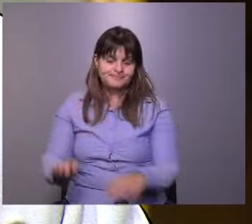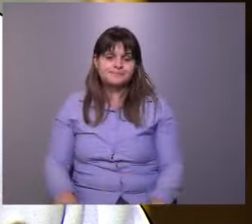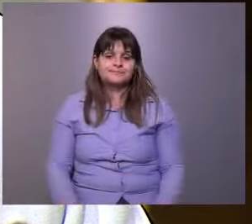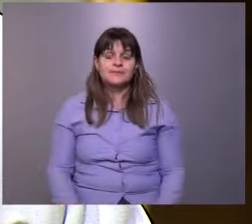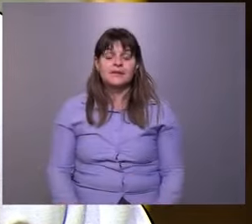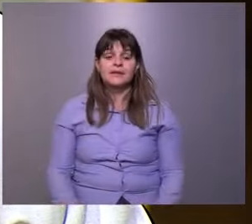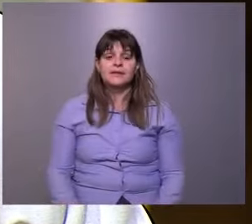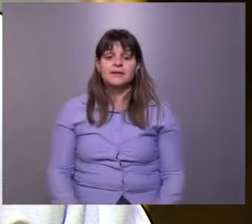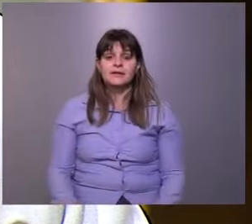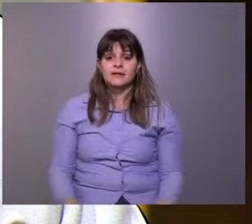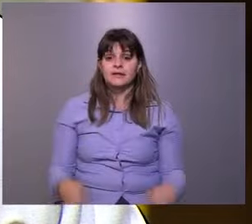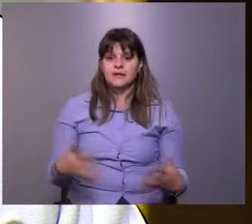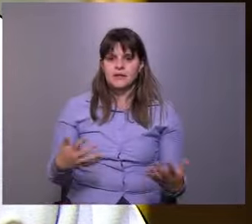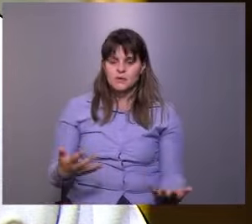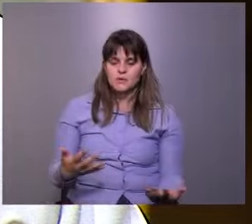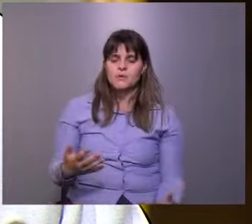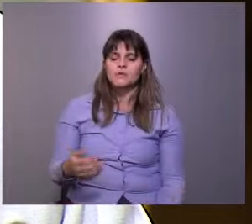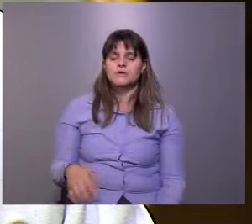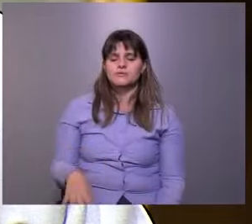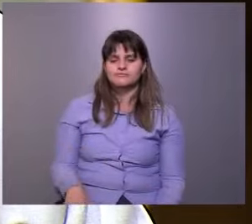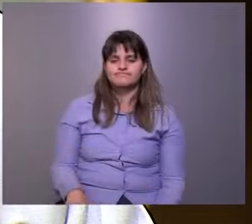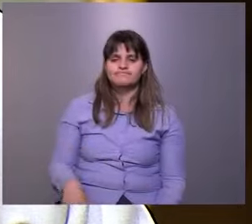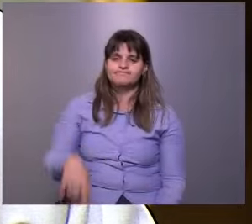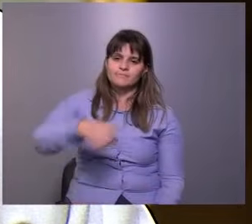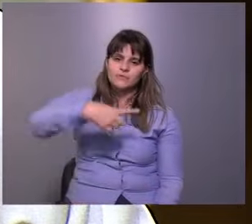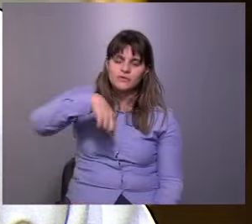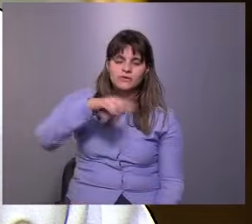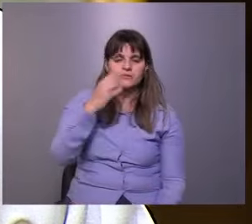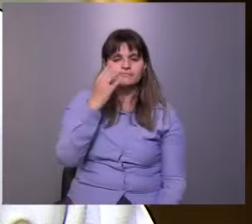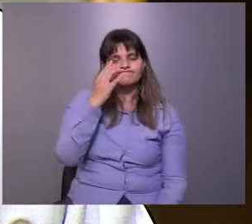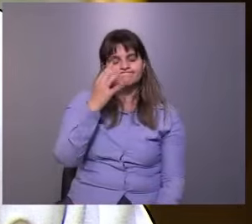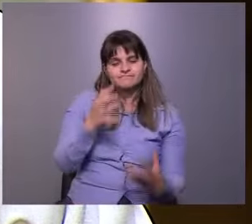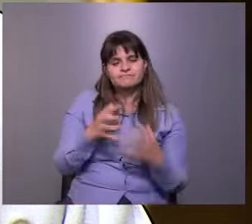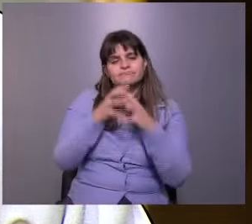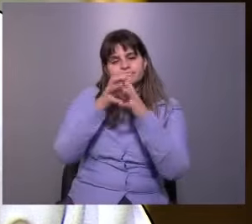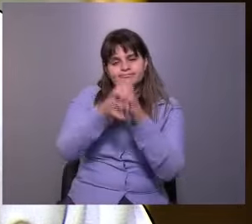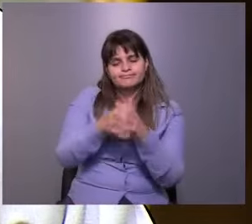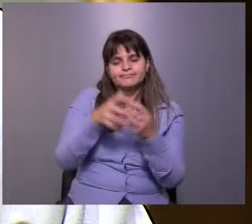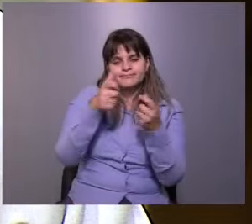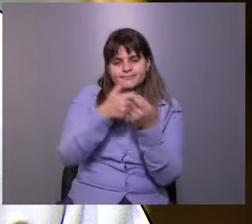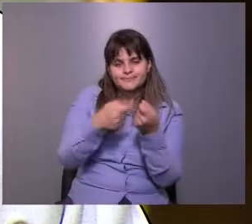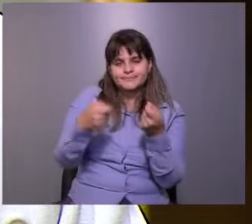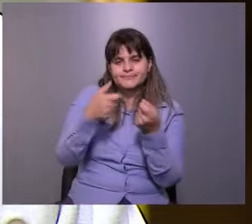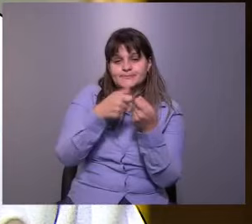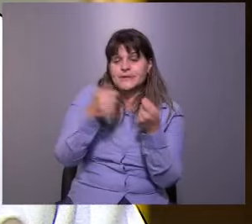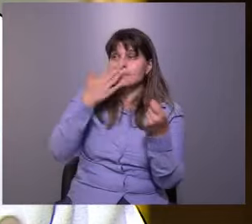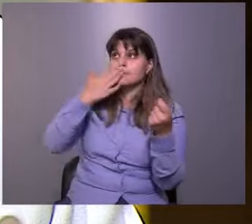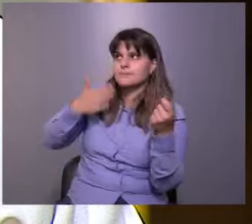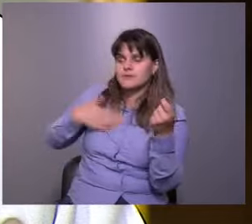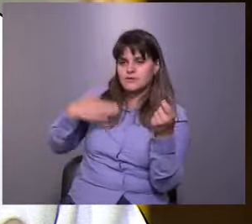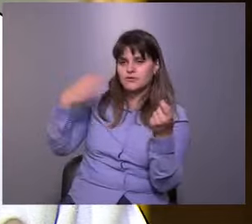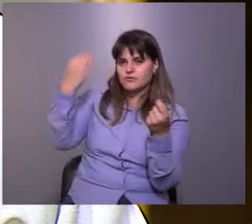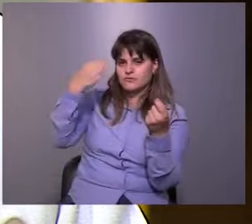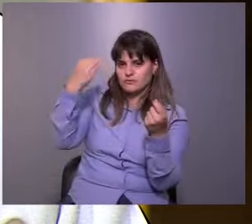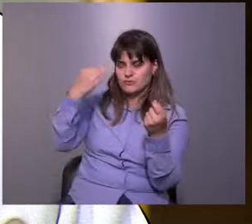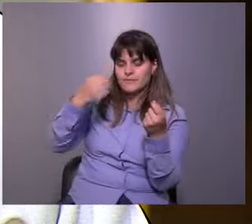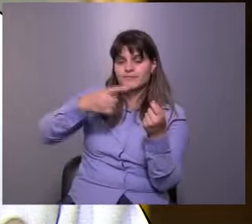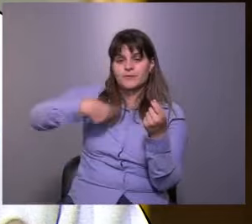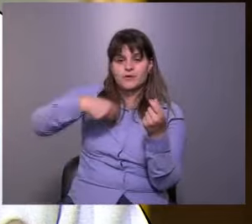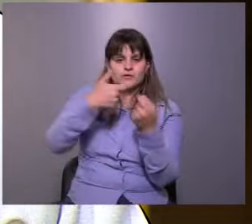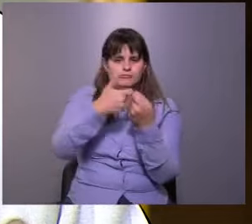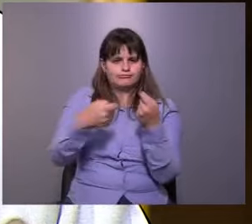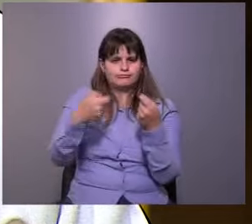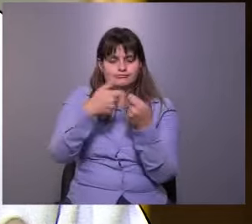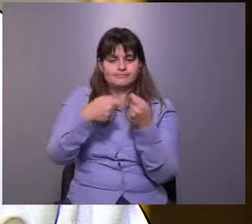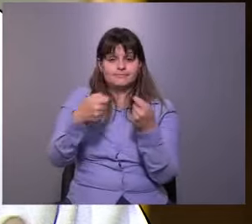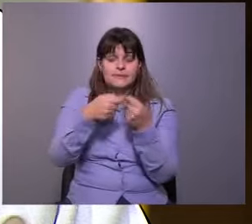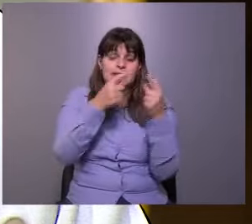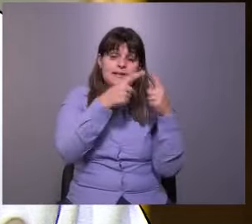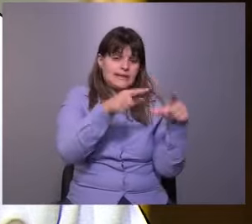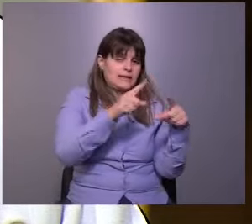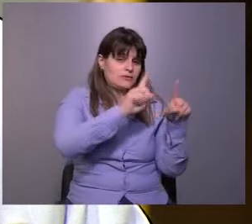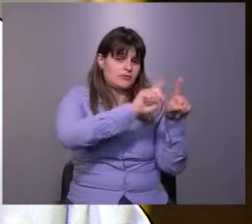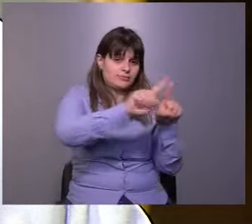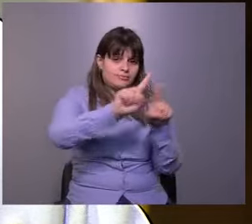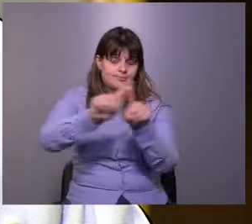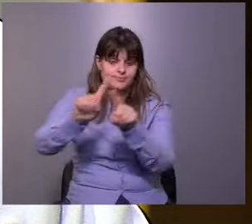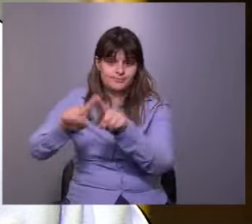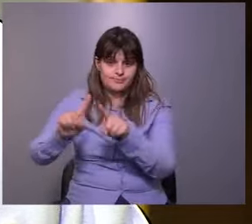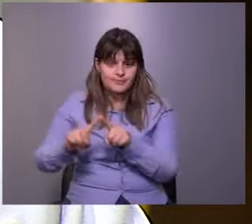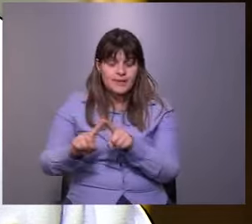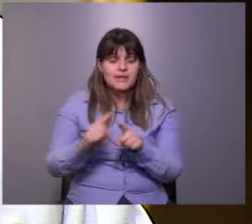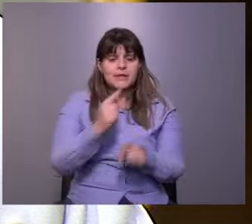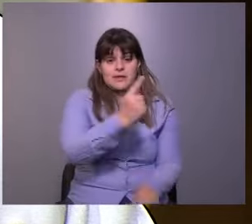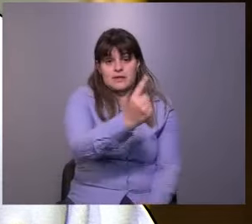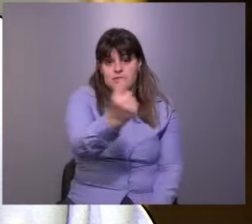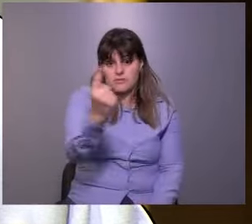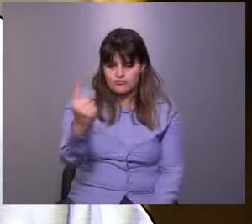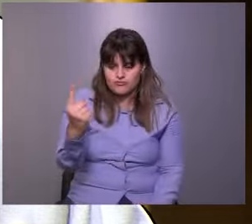Aqui, na cova da Iria, Nossa Senhora pediu que se rezasse o terço todos os dias para